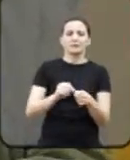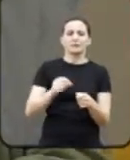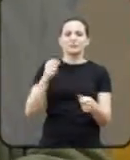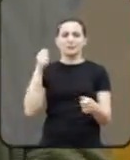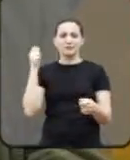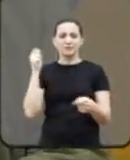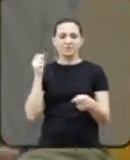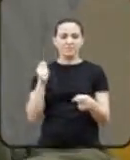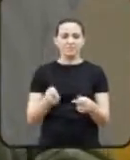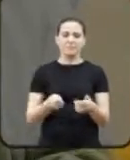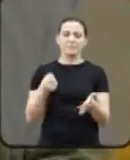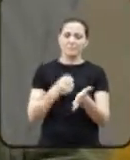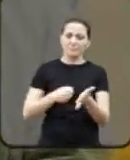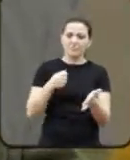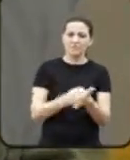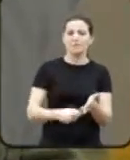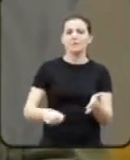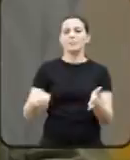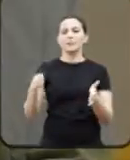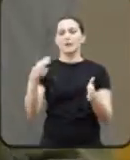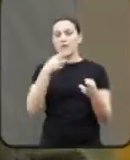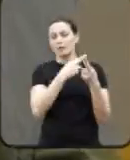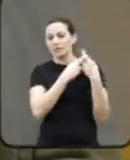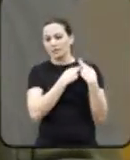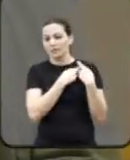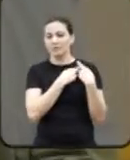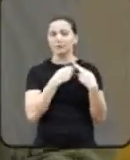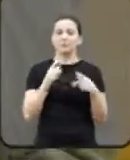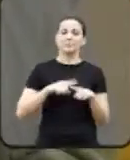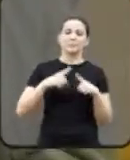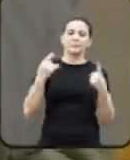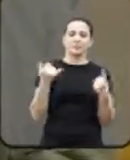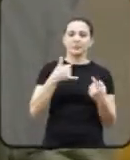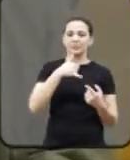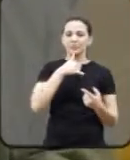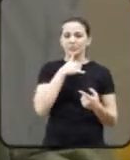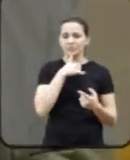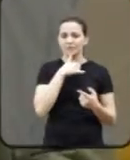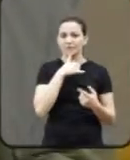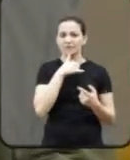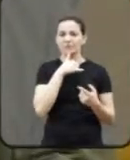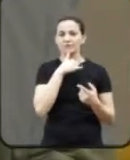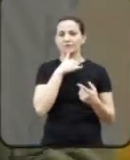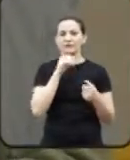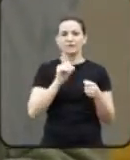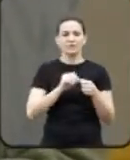fazer. Ela vai cumprir o seu papel também, né? Mas, infelizmente, nós podíamos estar